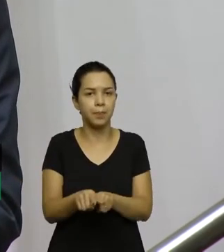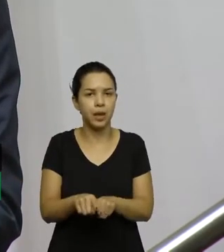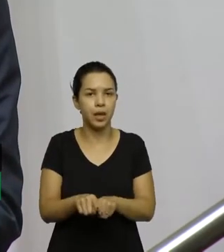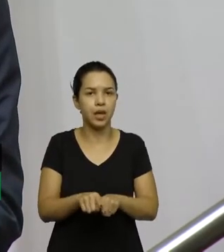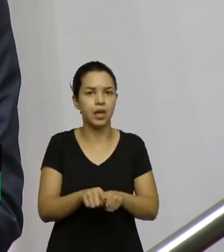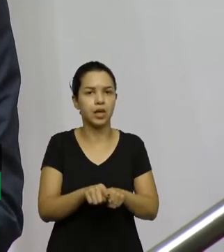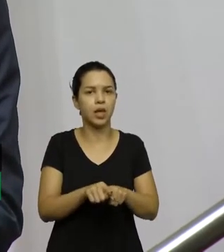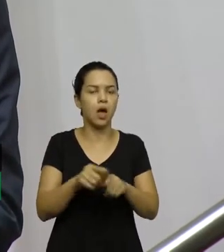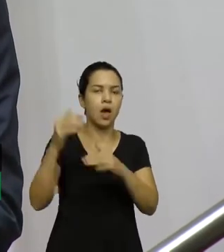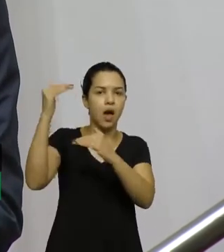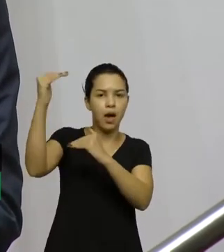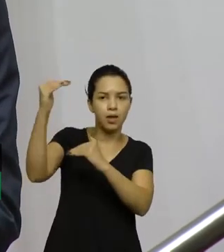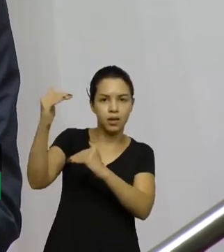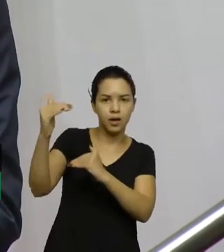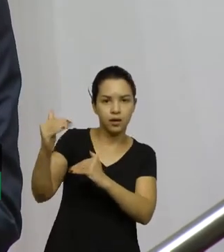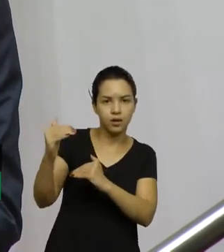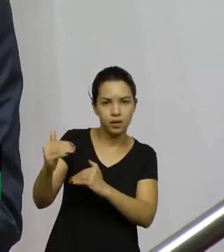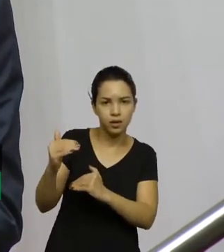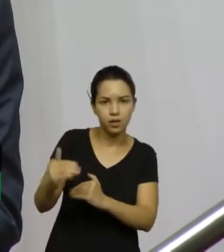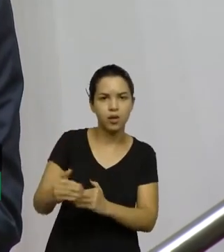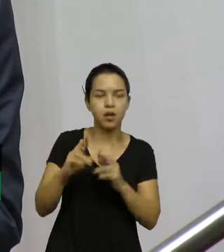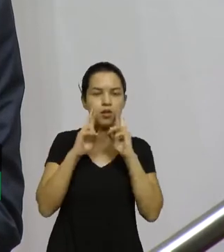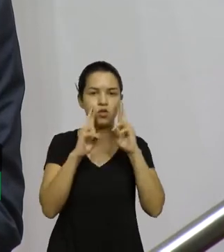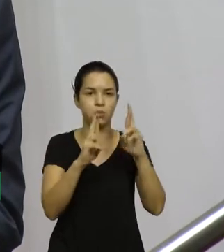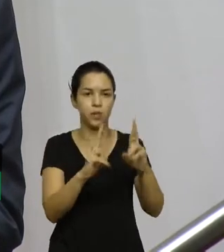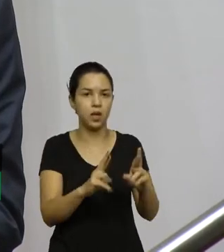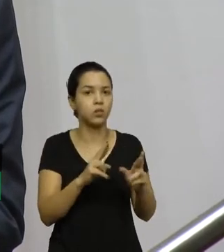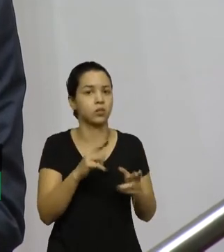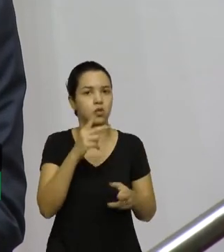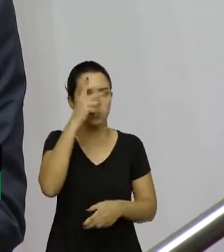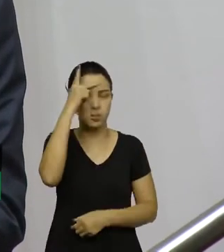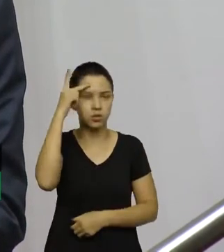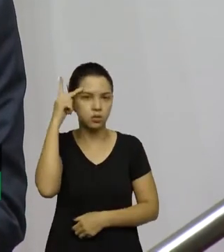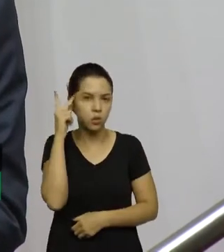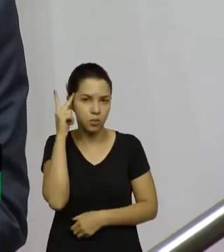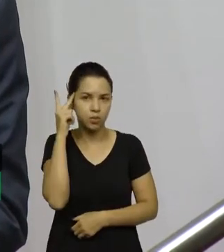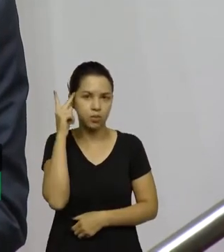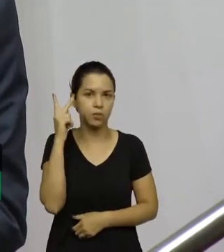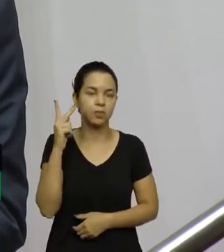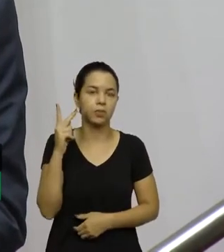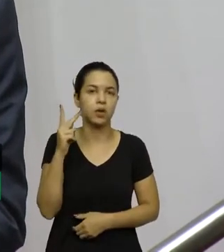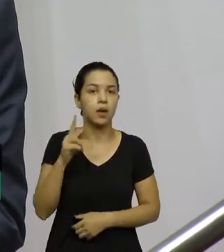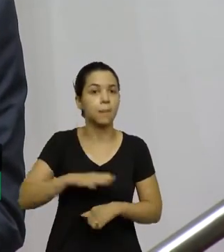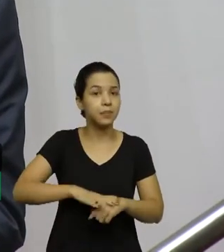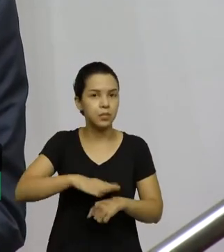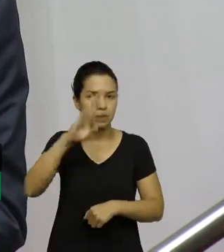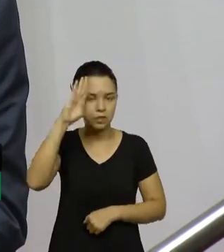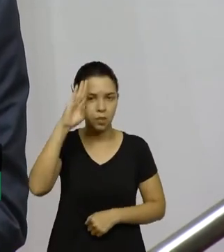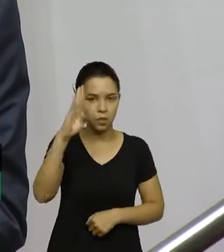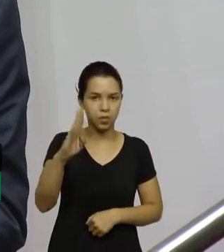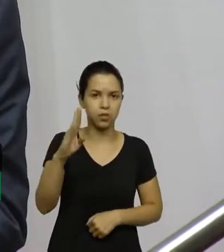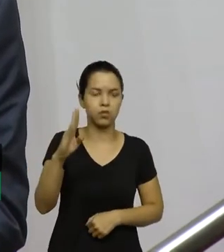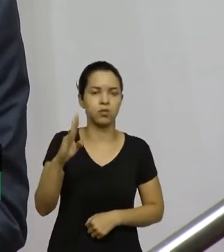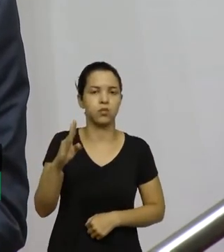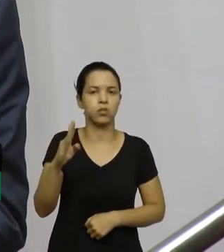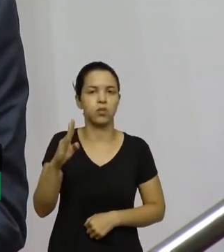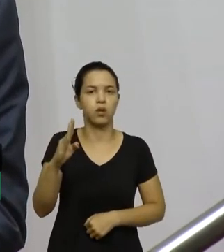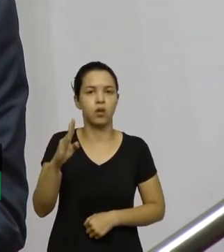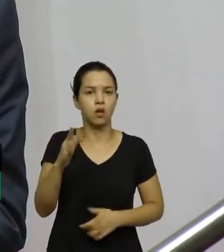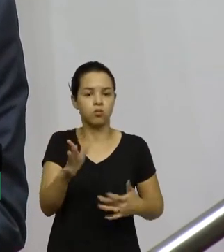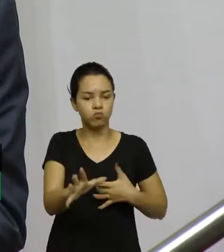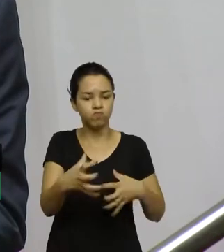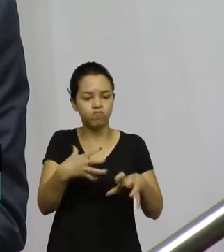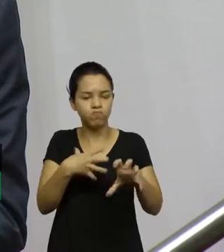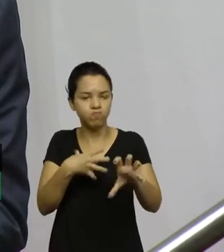hierarquia, o respeito entre as pessoas, e, acima de tudo, o espírito de solidariedade, que eu acho que é